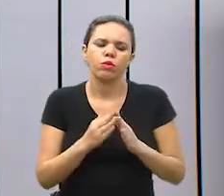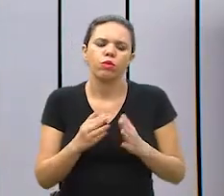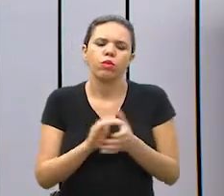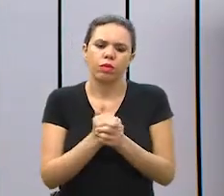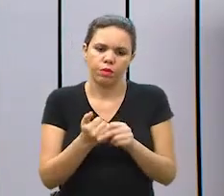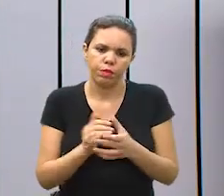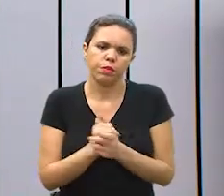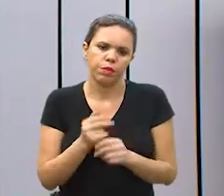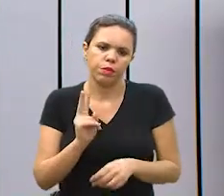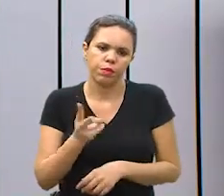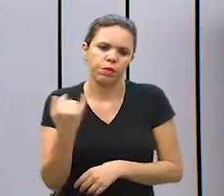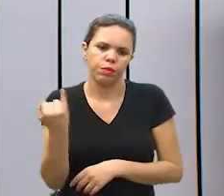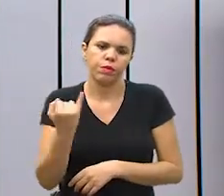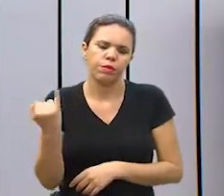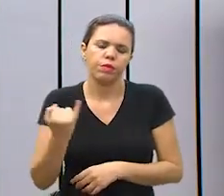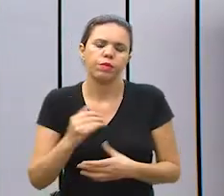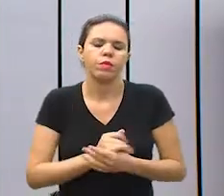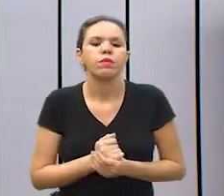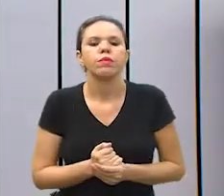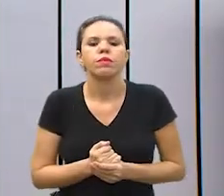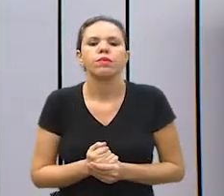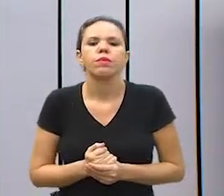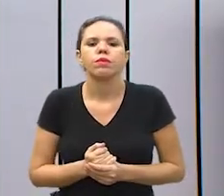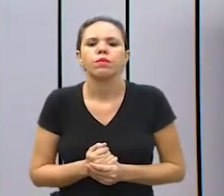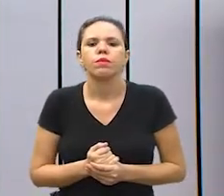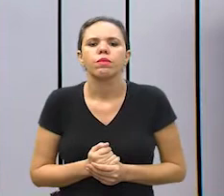lavar as mãos, né? Ter